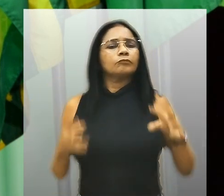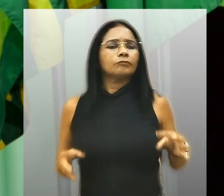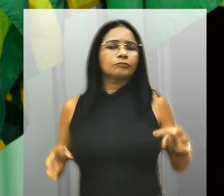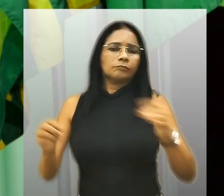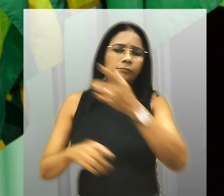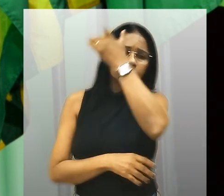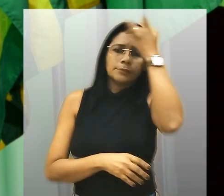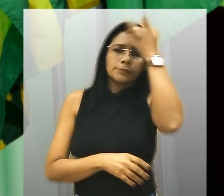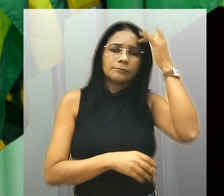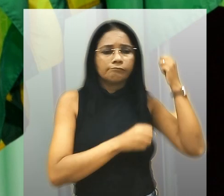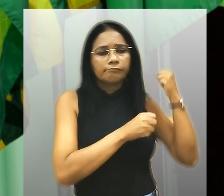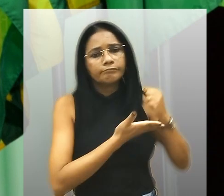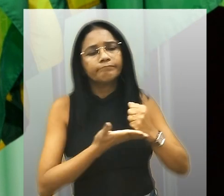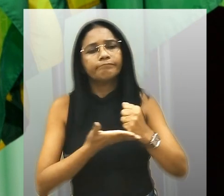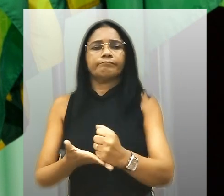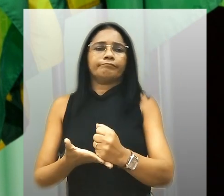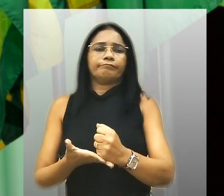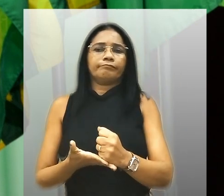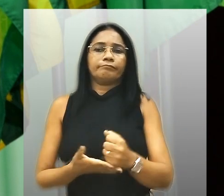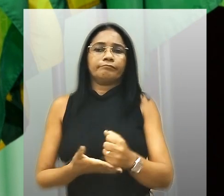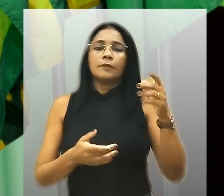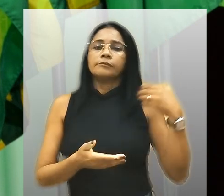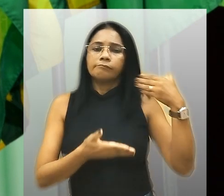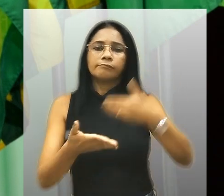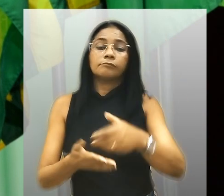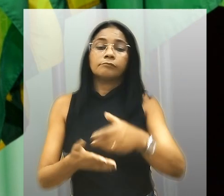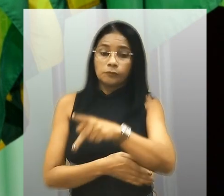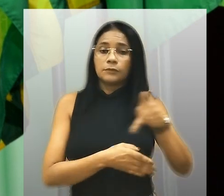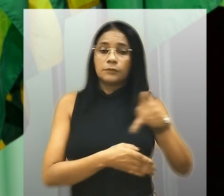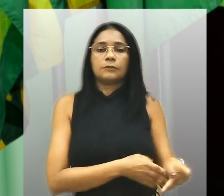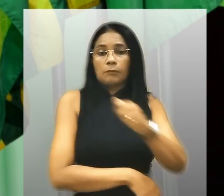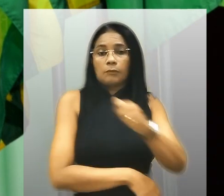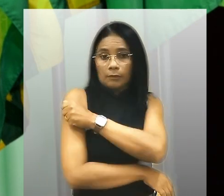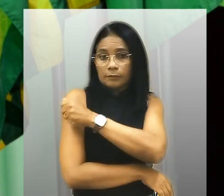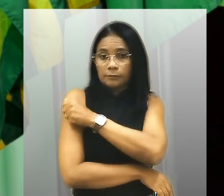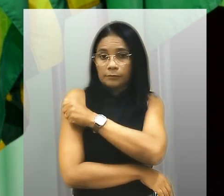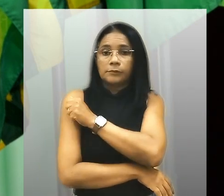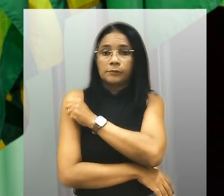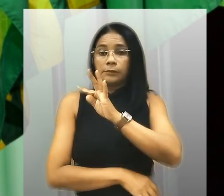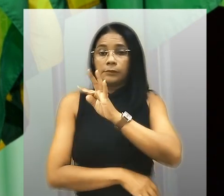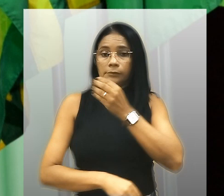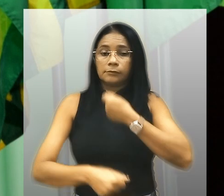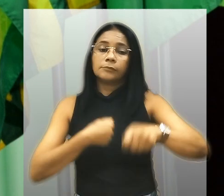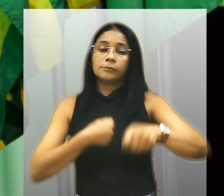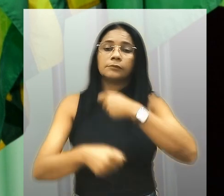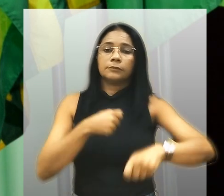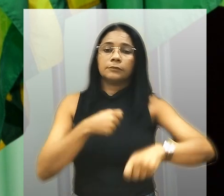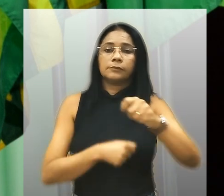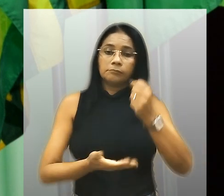as pessoas que fizeram e fazem parte dessa jornada. Professores, estudantes, técnicos